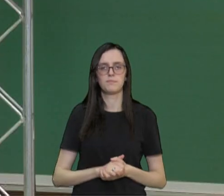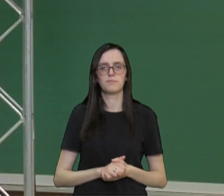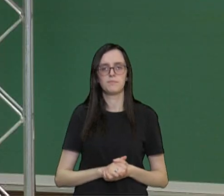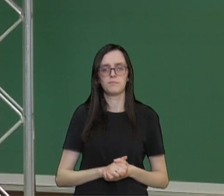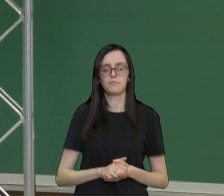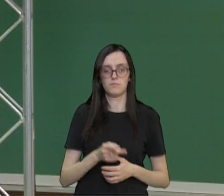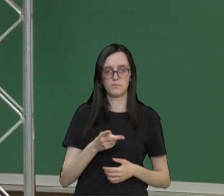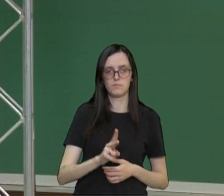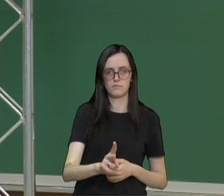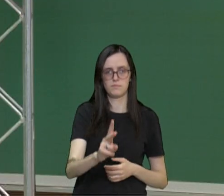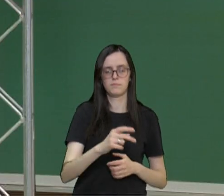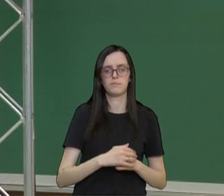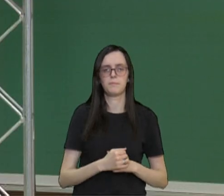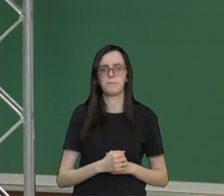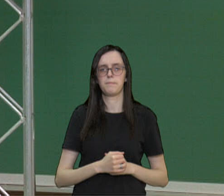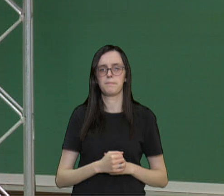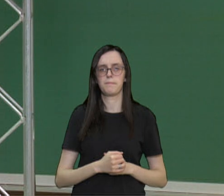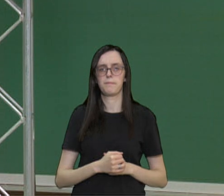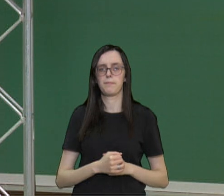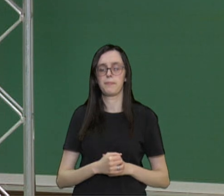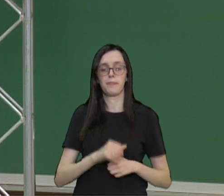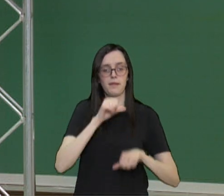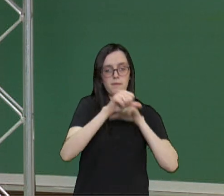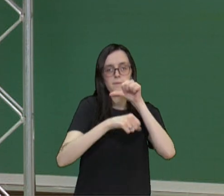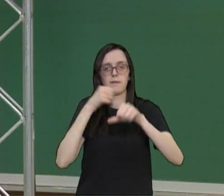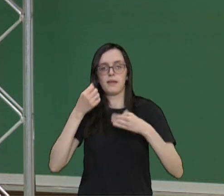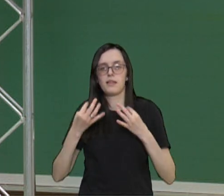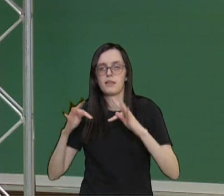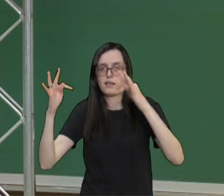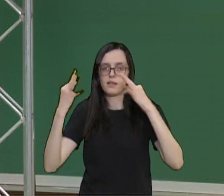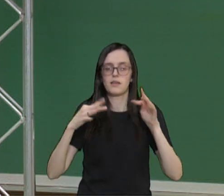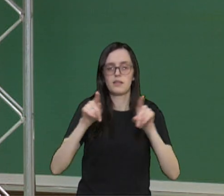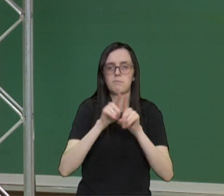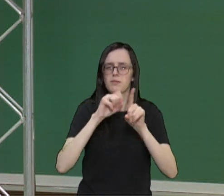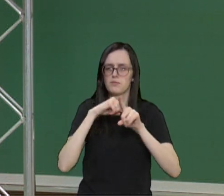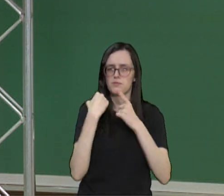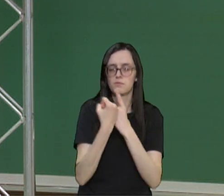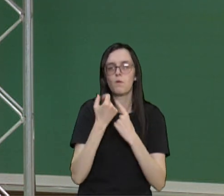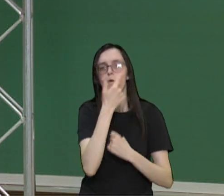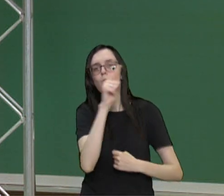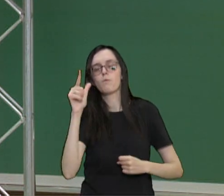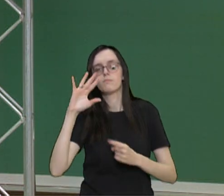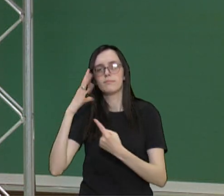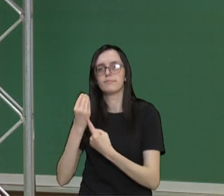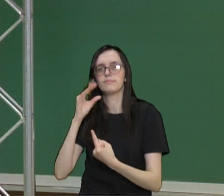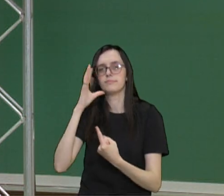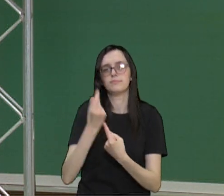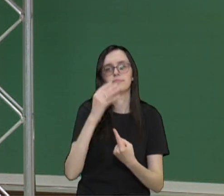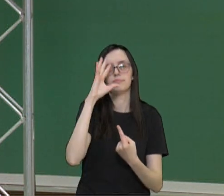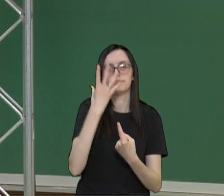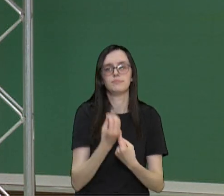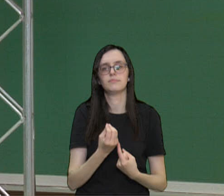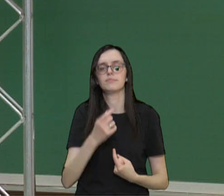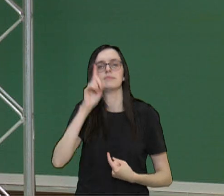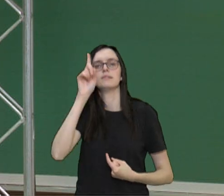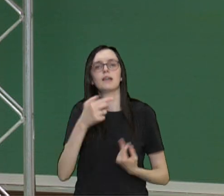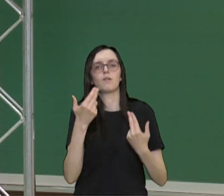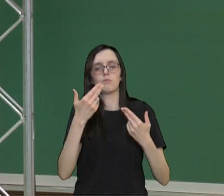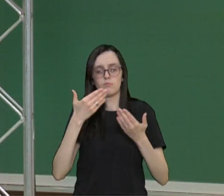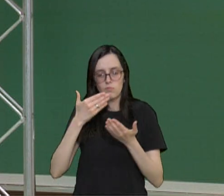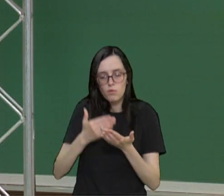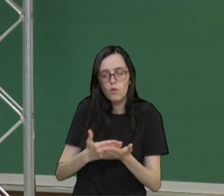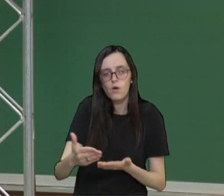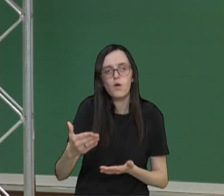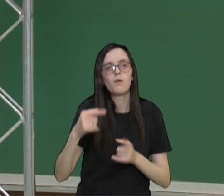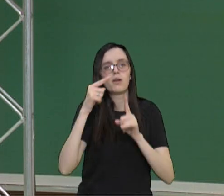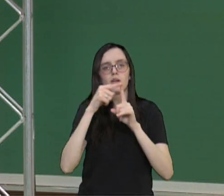Mandando para frente já. Com as mudanças tecnológicas e sociais, outras artes entraram para o hall dos